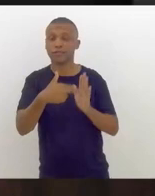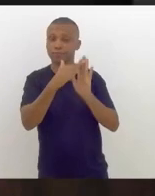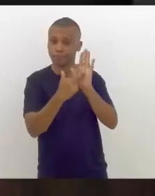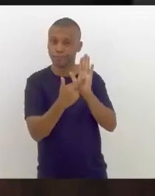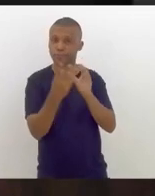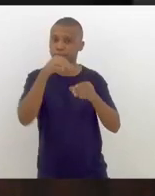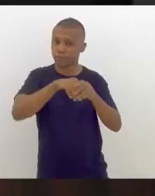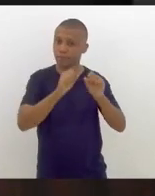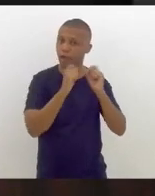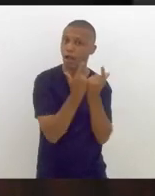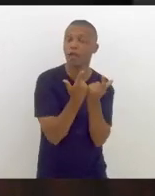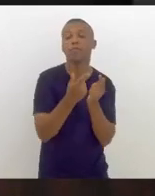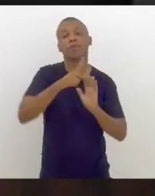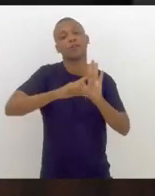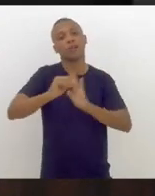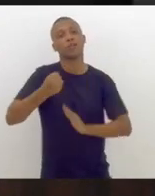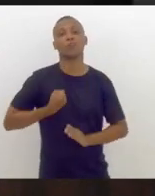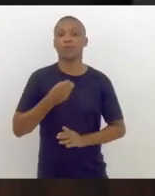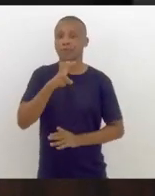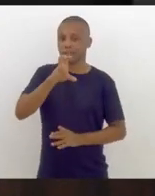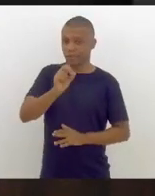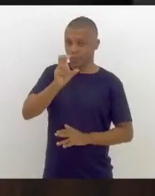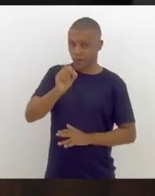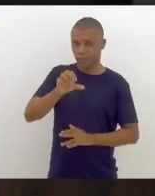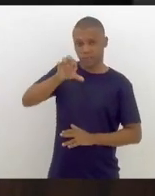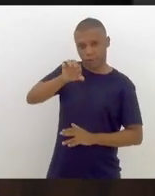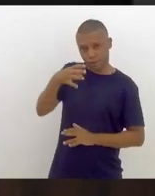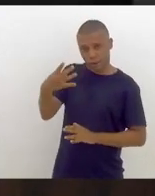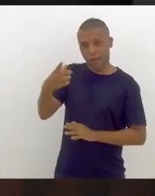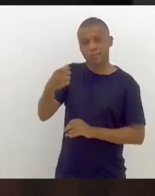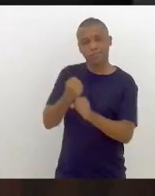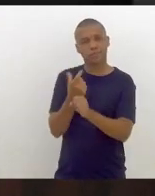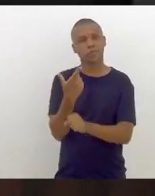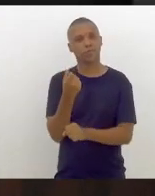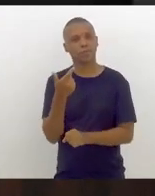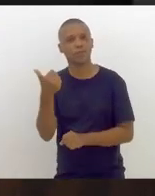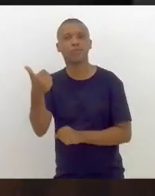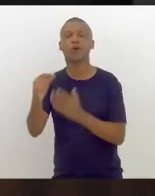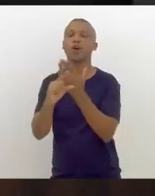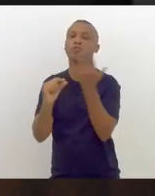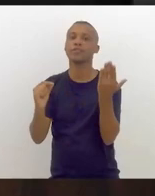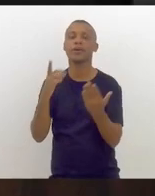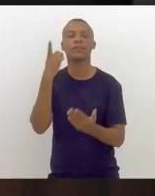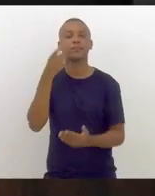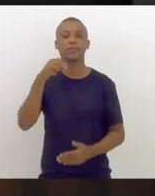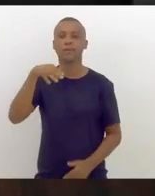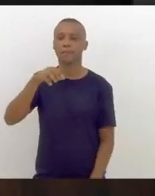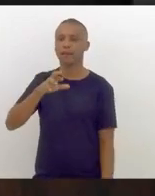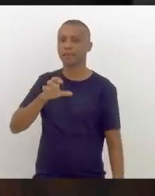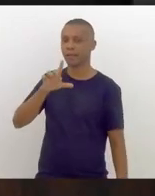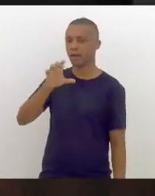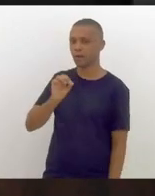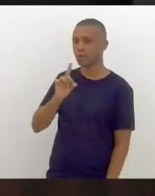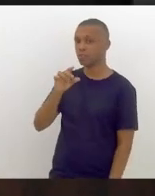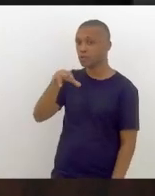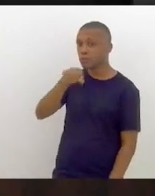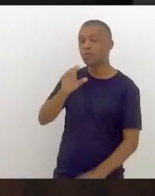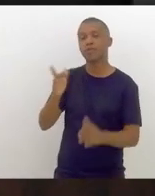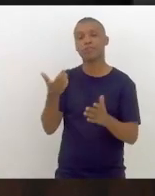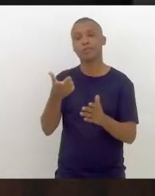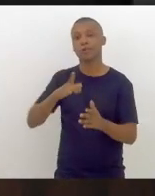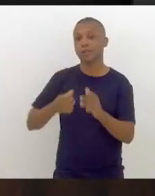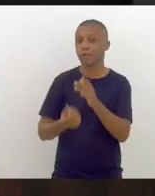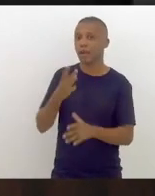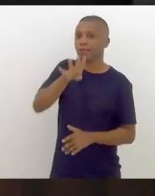em cima da discussão um projeto de lei 5094 de 21 de autoria Deputado Marcelo Dino que institui o programa fomento a literatura